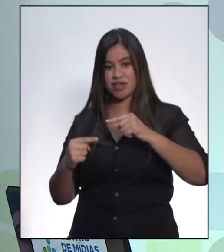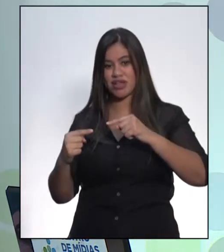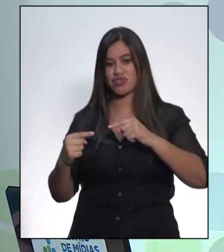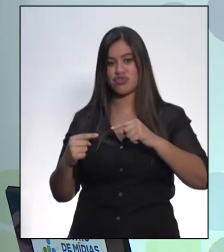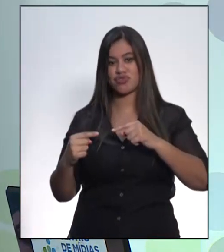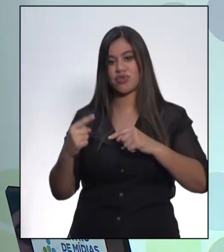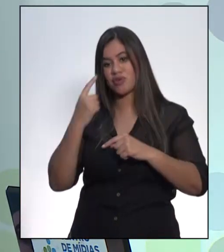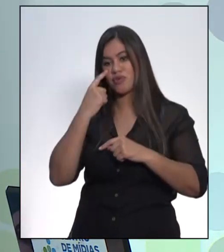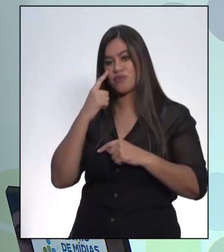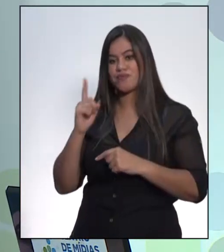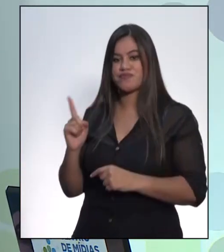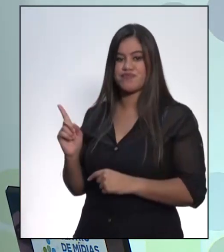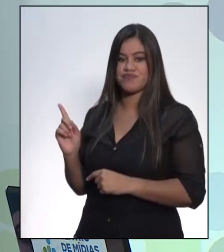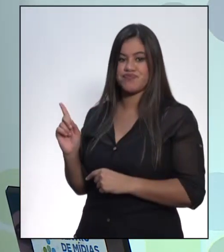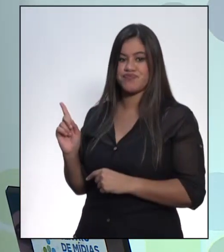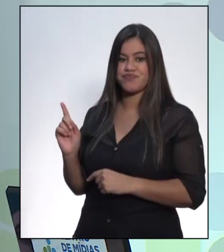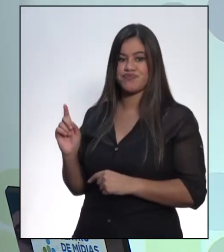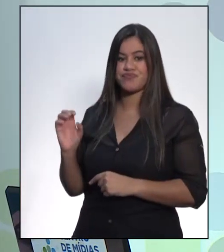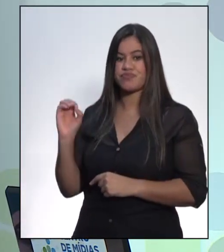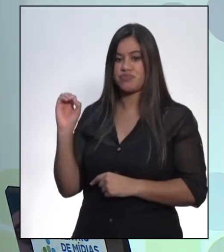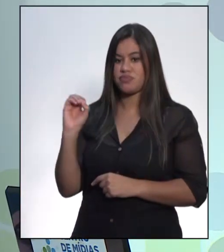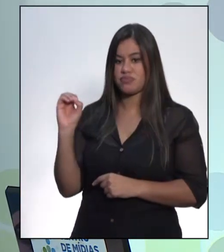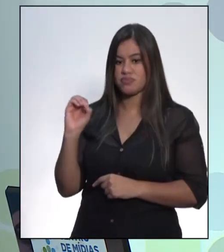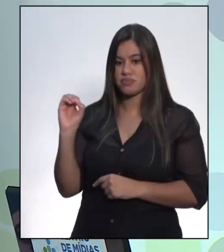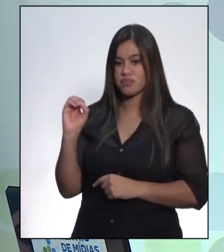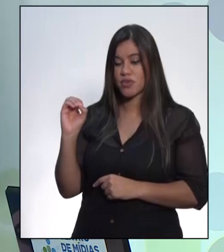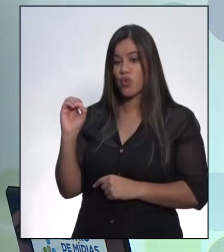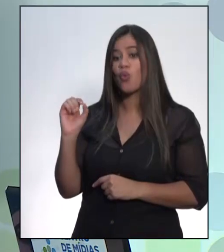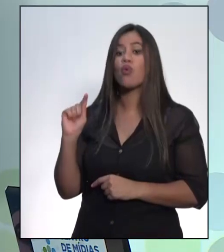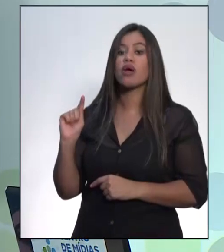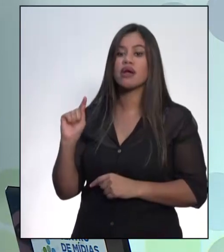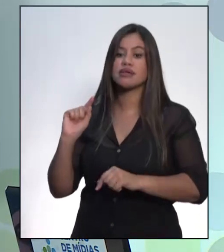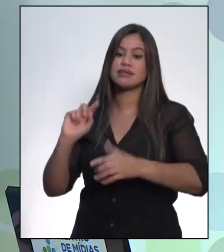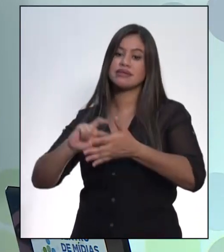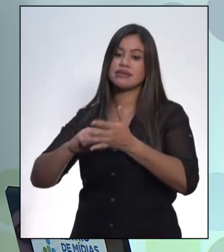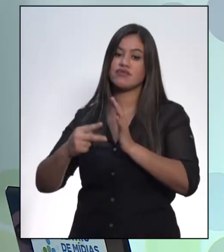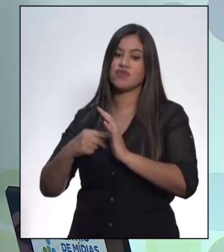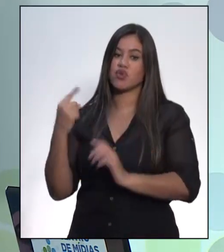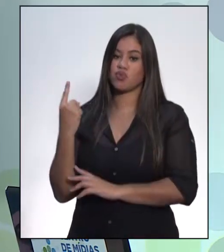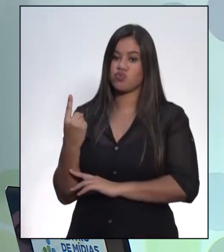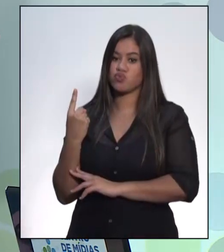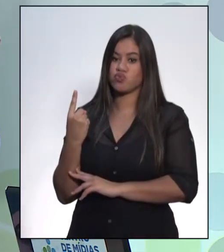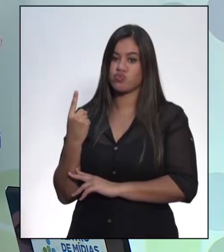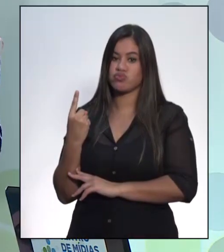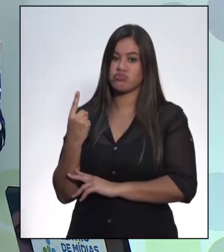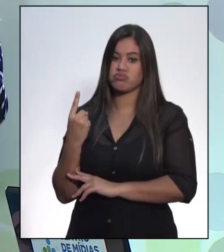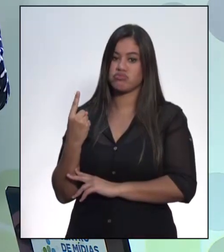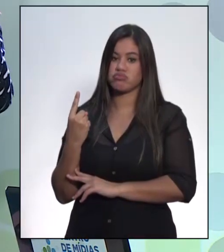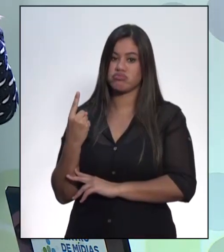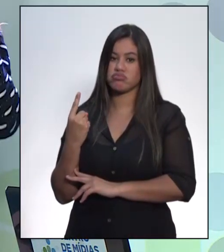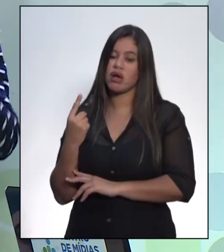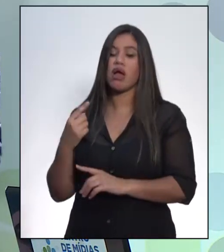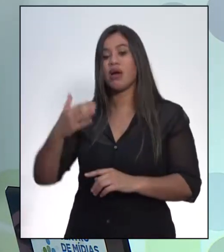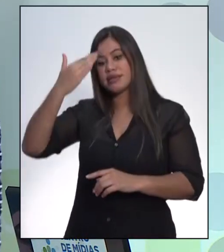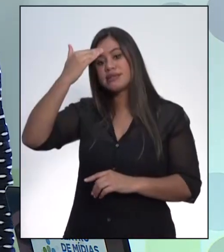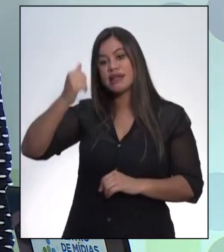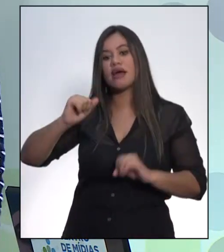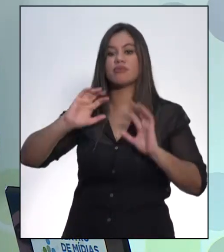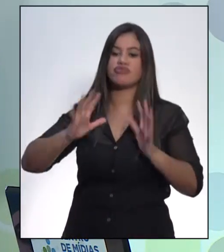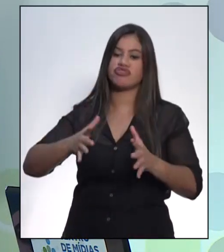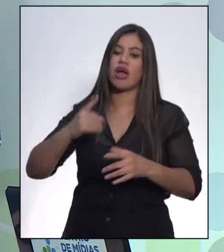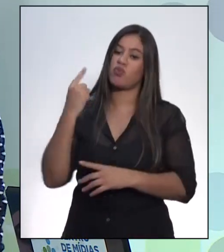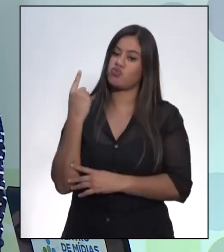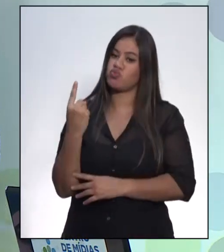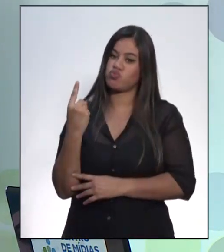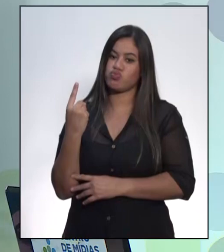tenho nada, eu sei que eu tenho ele uma vez. Então, em cima do nitrogênio, não preciso colocar nada, porque eu só tenho ele